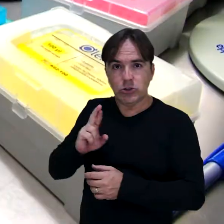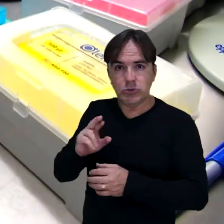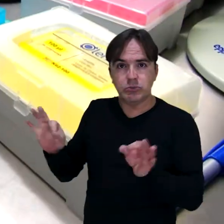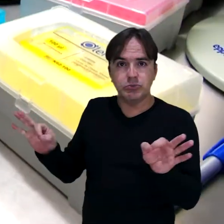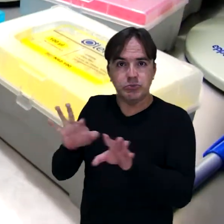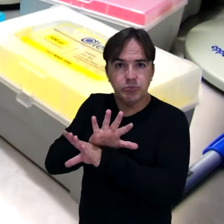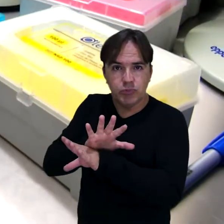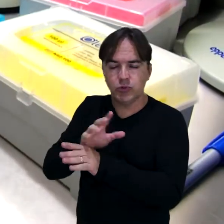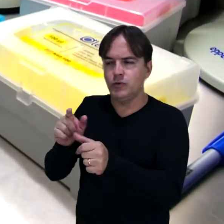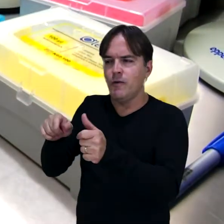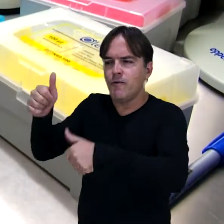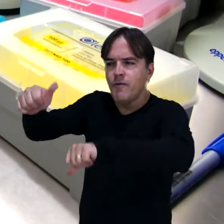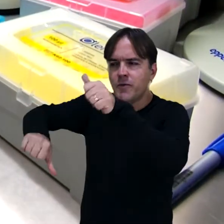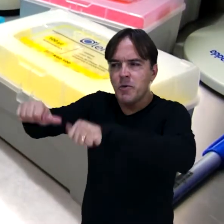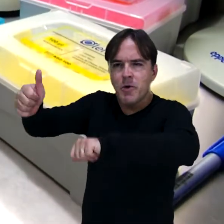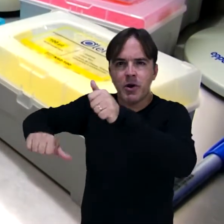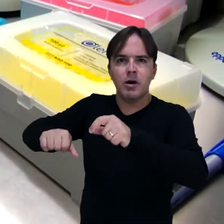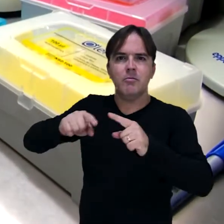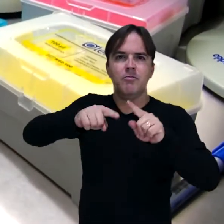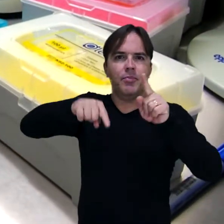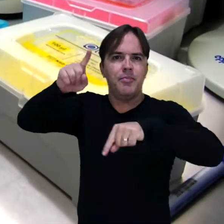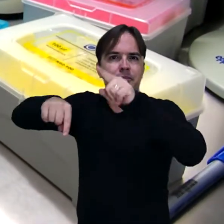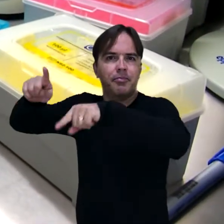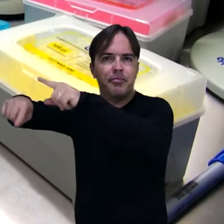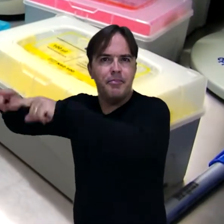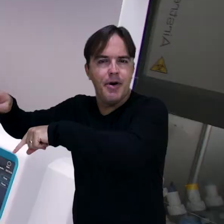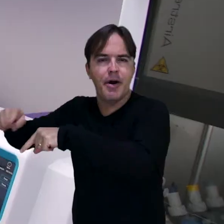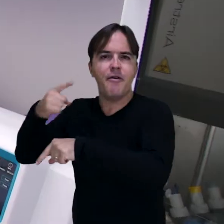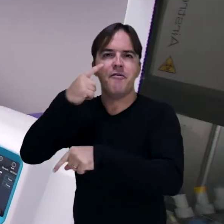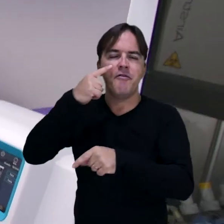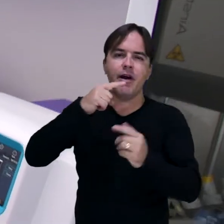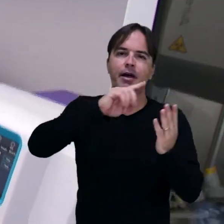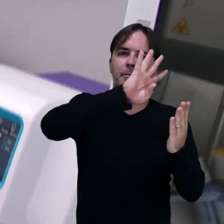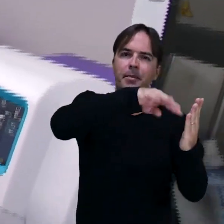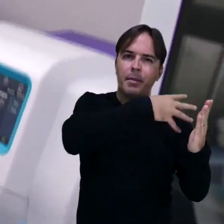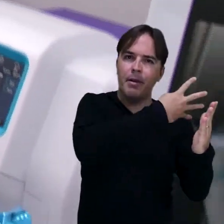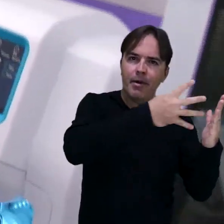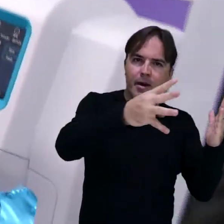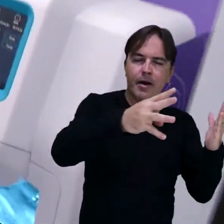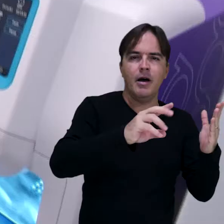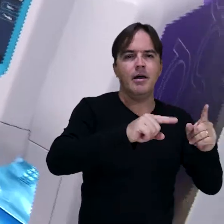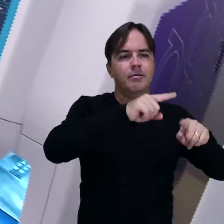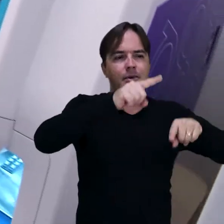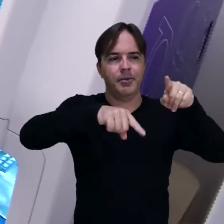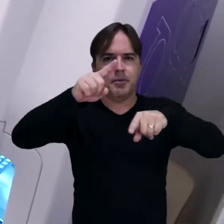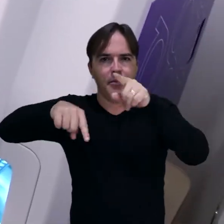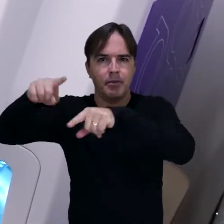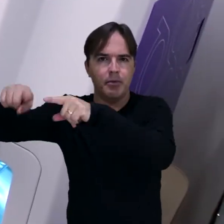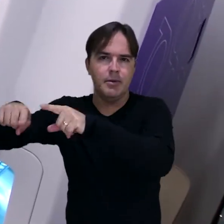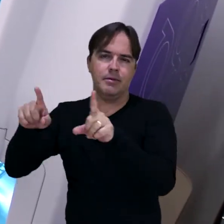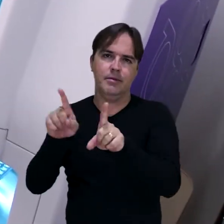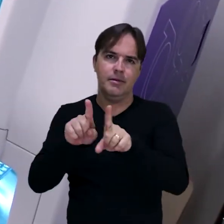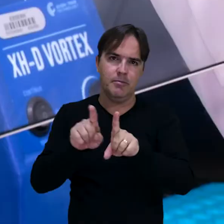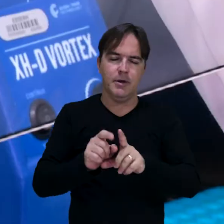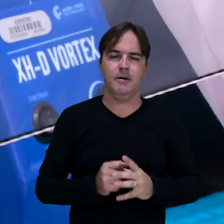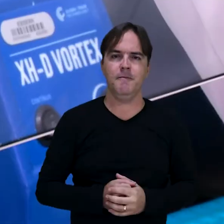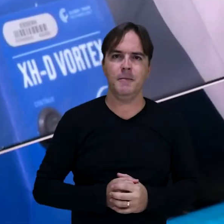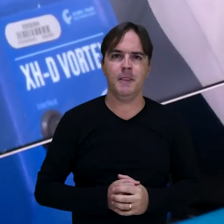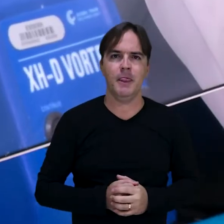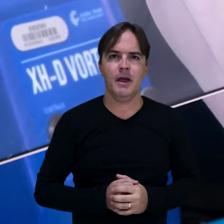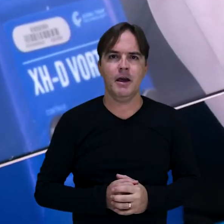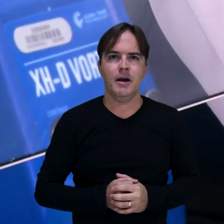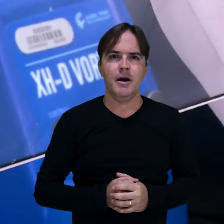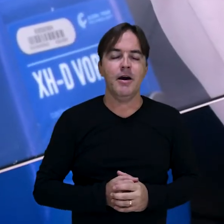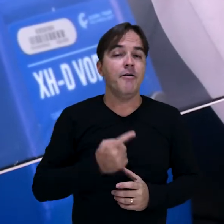pudesse fazer análises estatísticas para que pudesse desenvolver todos os nossos gráficos e tabelas. Para identificar